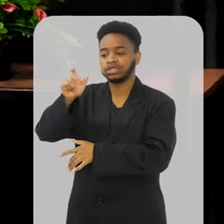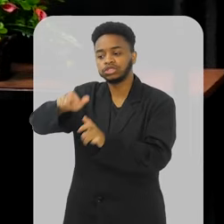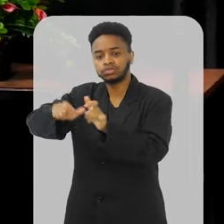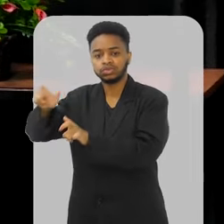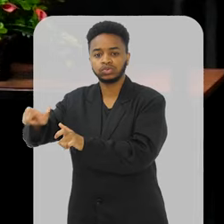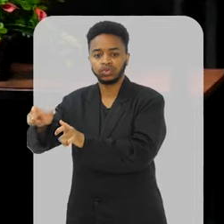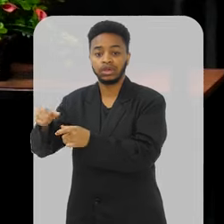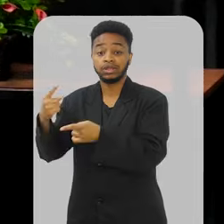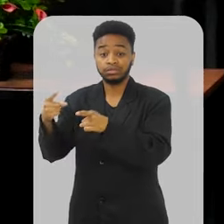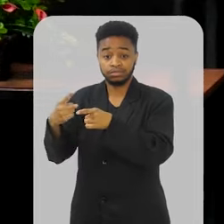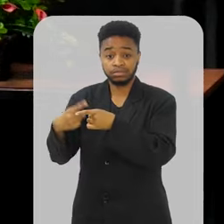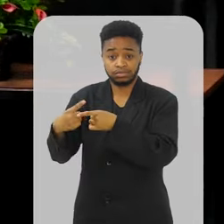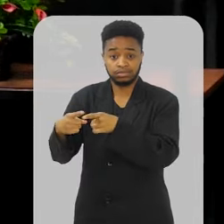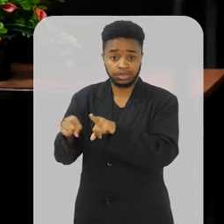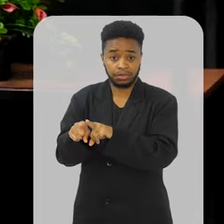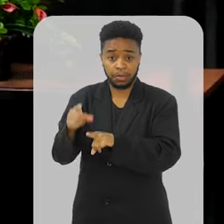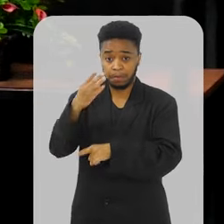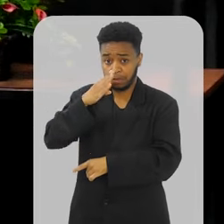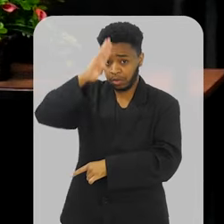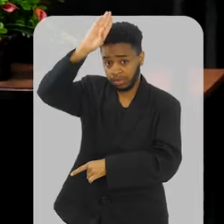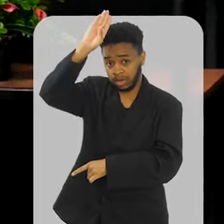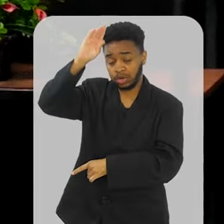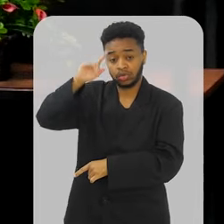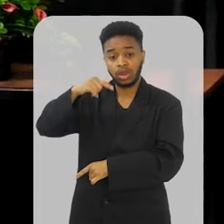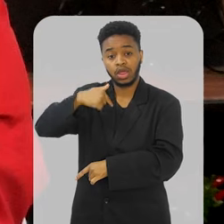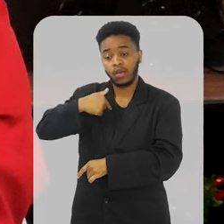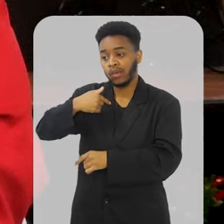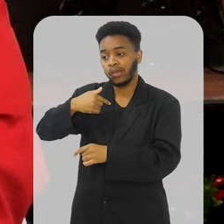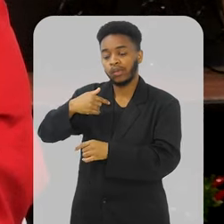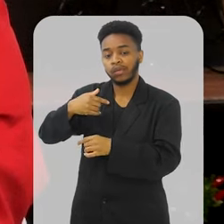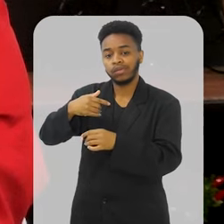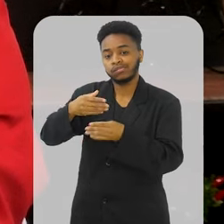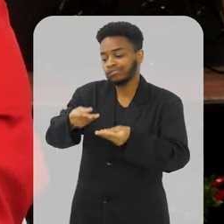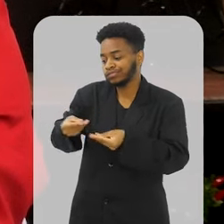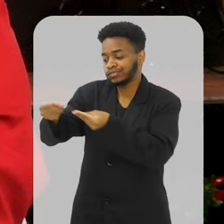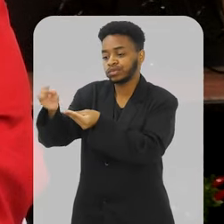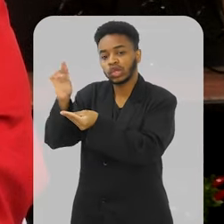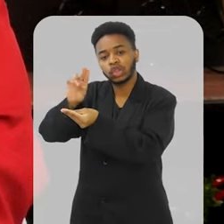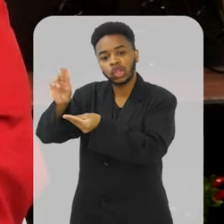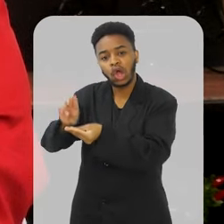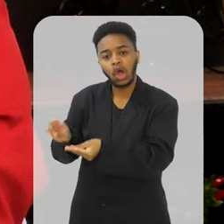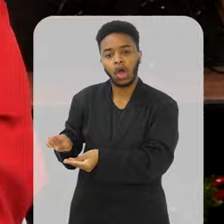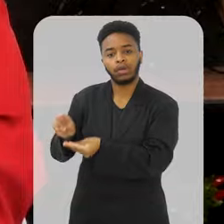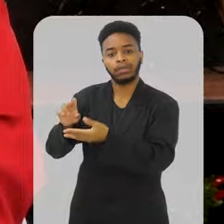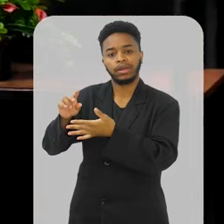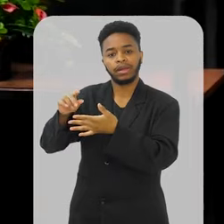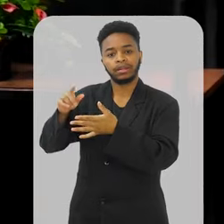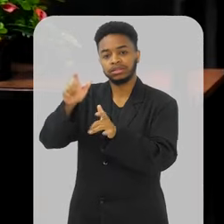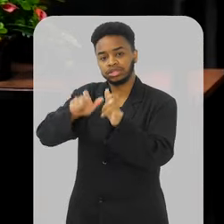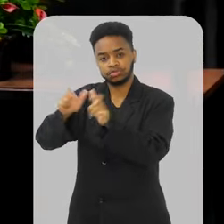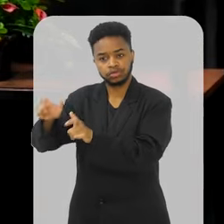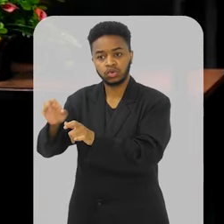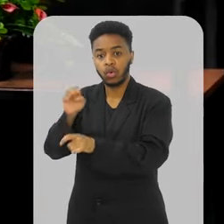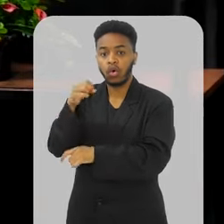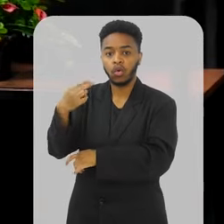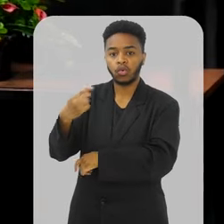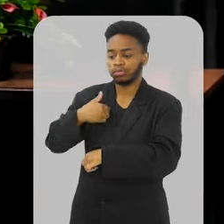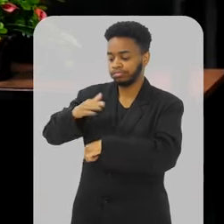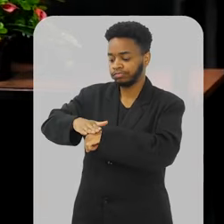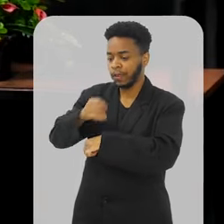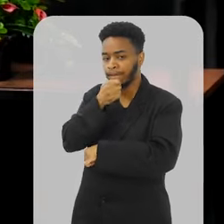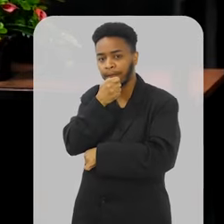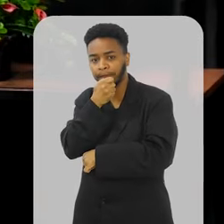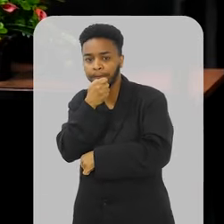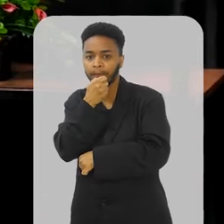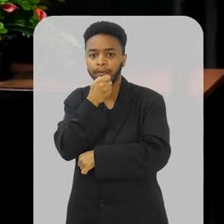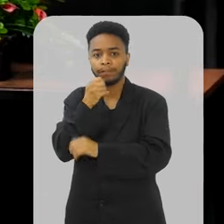conheço no corpo de bombeiros eu já tive muito disso de eu levar eh pro altar o nome falar e pedir oração ou mesmo de eu pegar e mandar